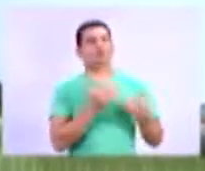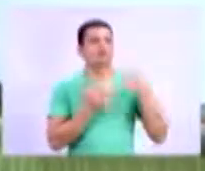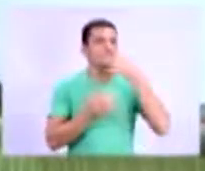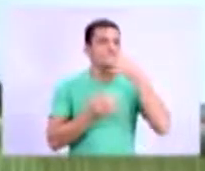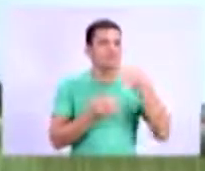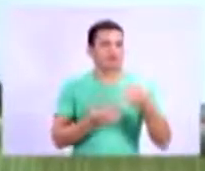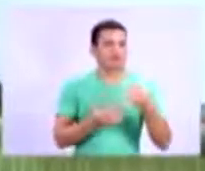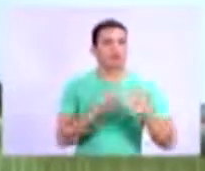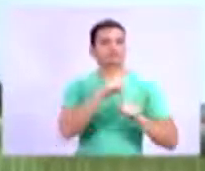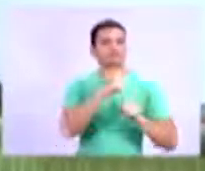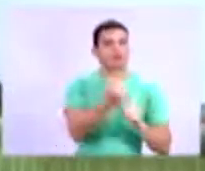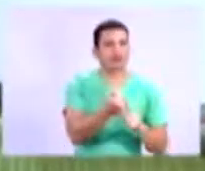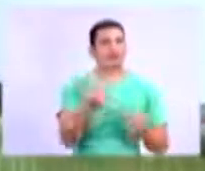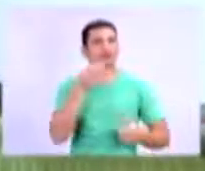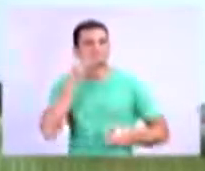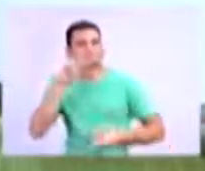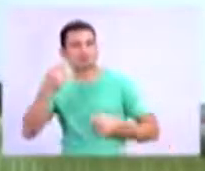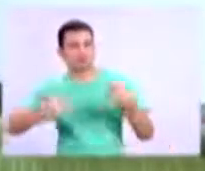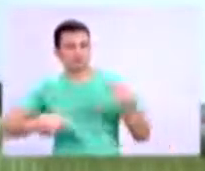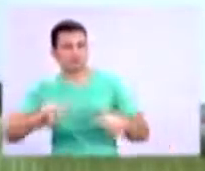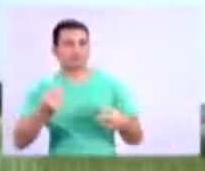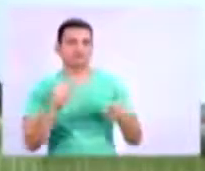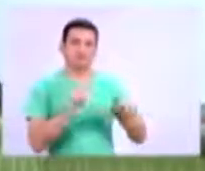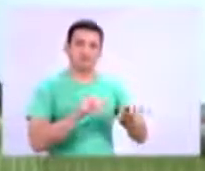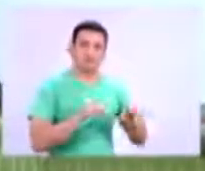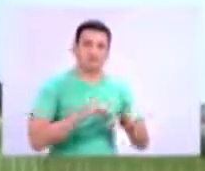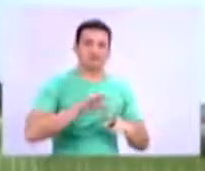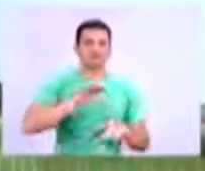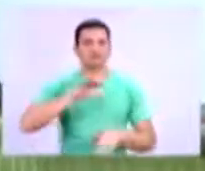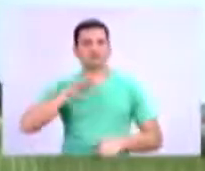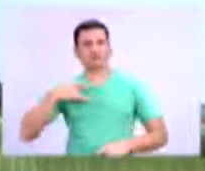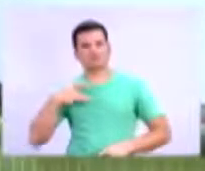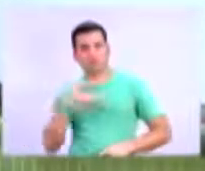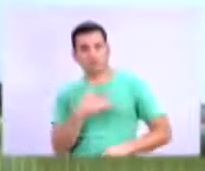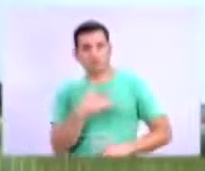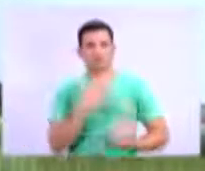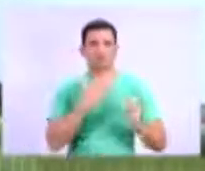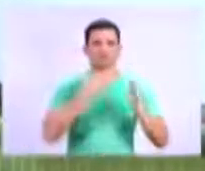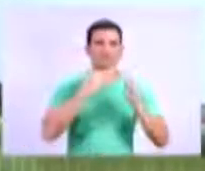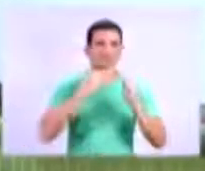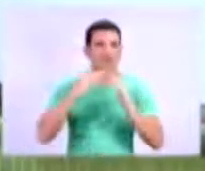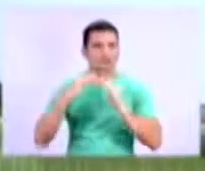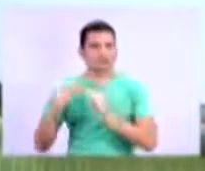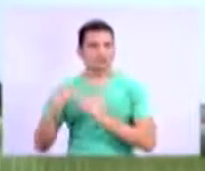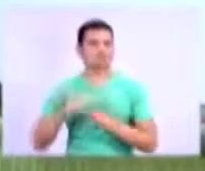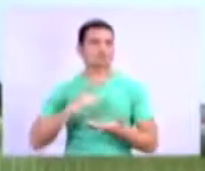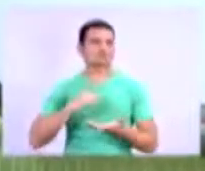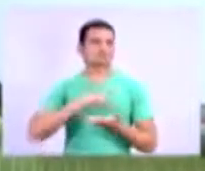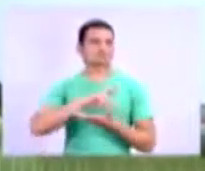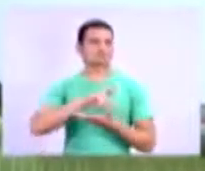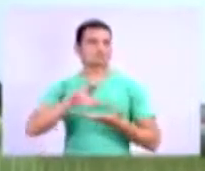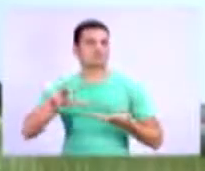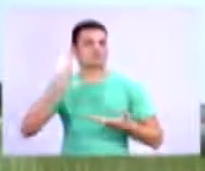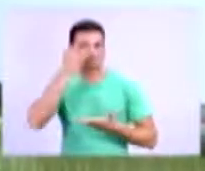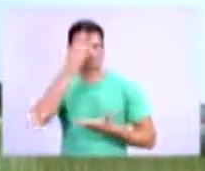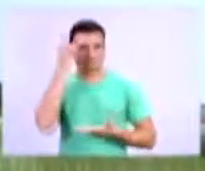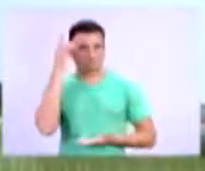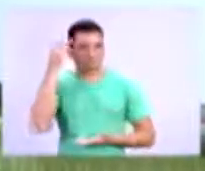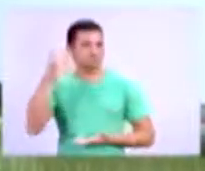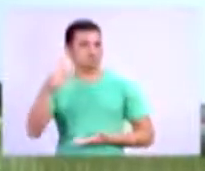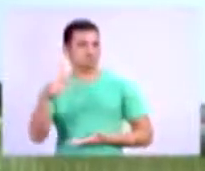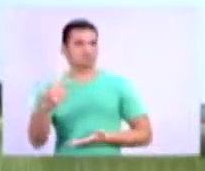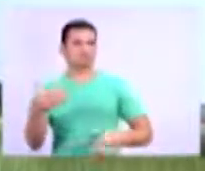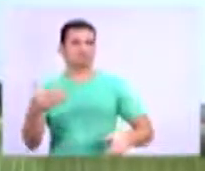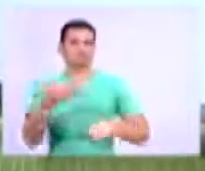como político, na educação, na saúde, na moradia, né? Nós temos muitas pessoas que não têm